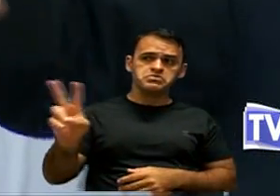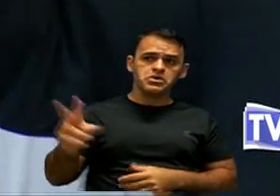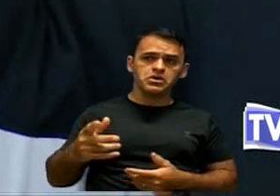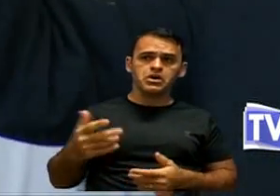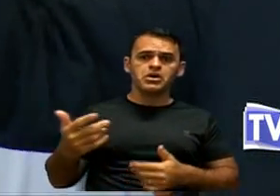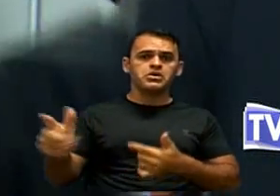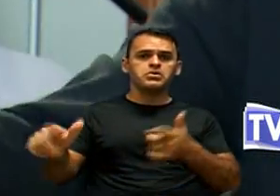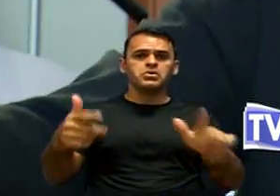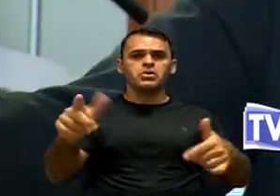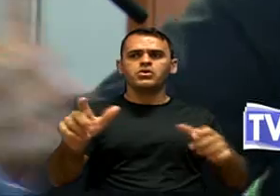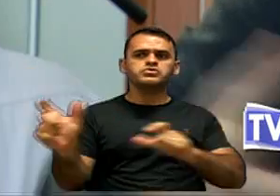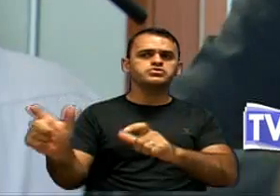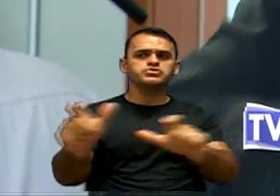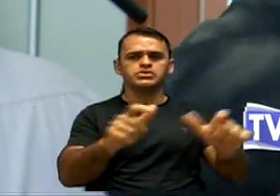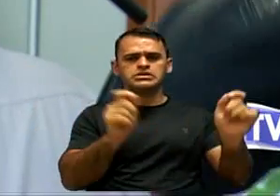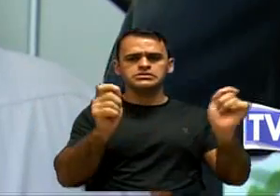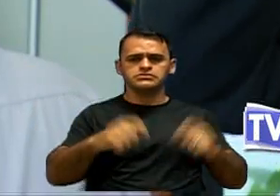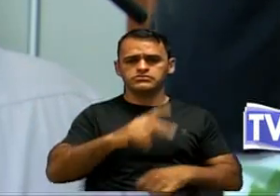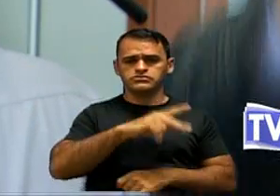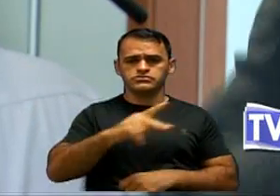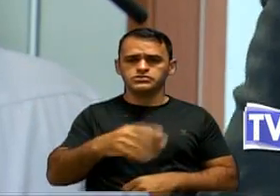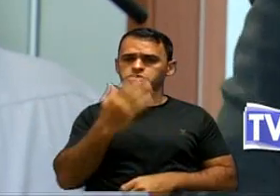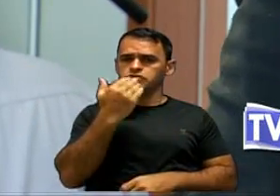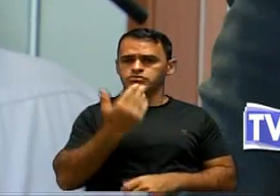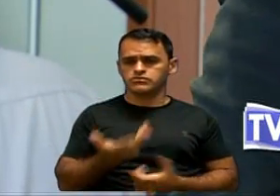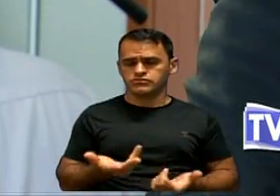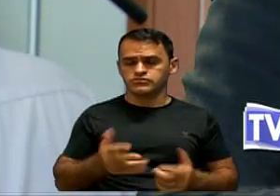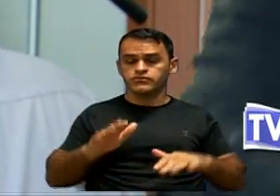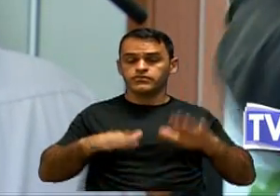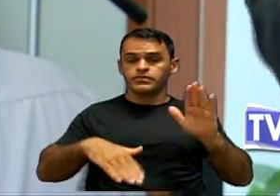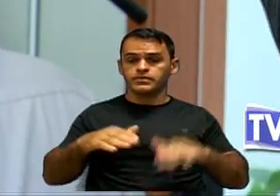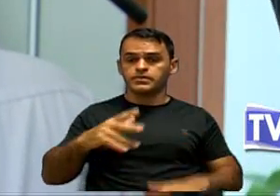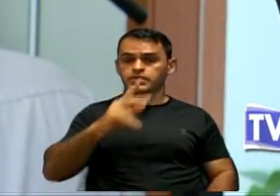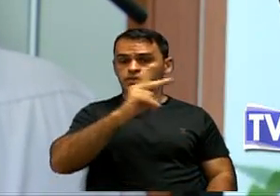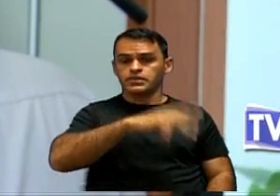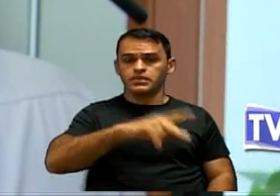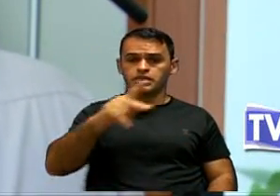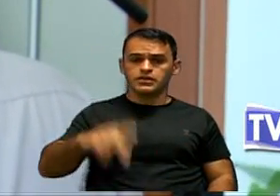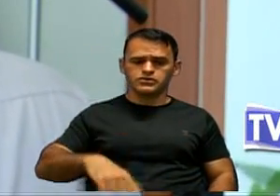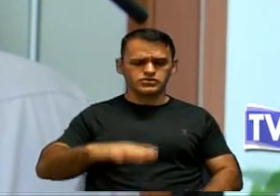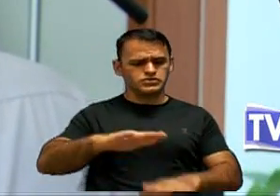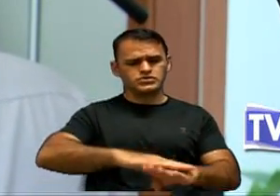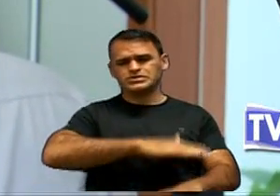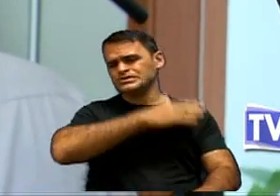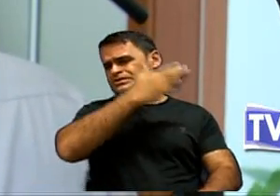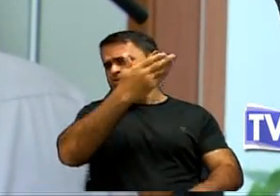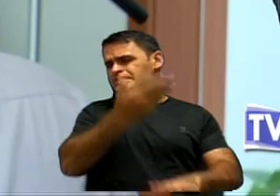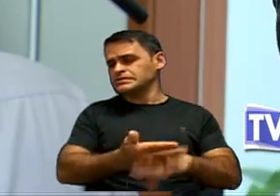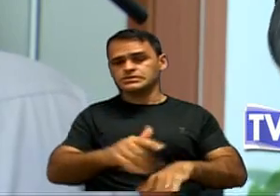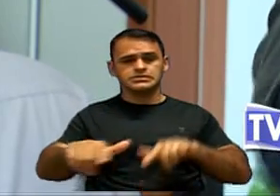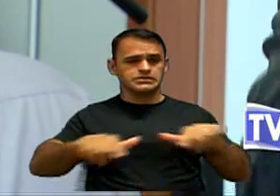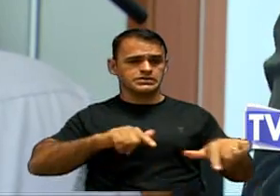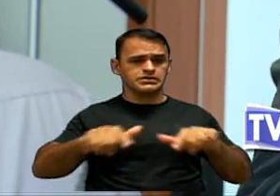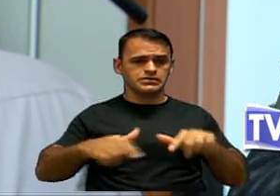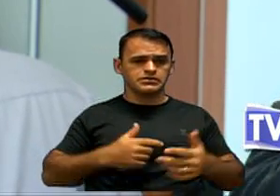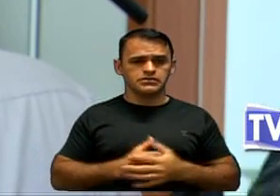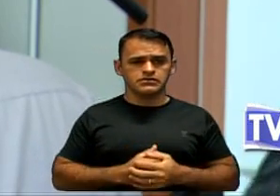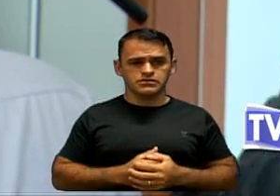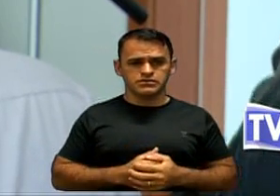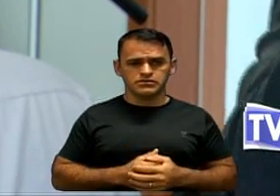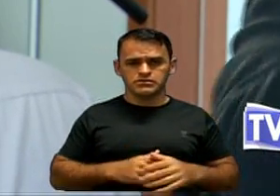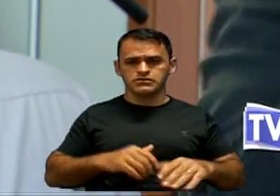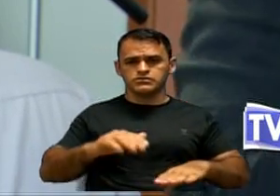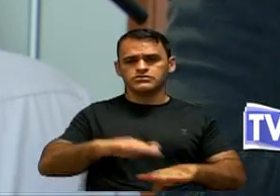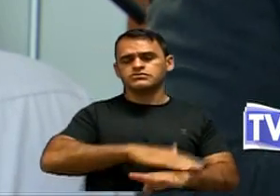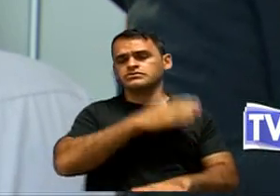auxiliar também, inspetor. Às vezes o professor tem uma jornada dupla, né, Martinez? Não sei, a sua esposa foi professora também? Não, é psicólogo, mas é